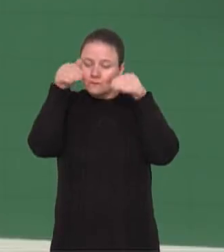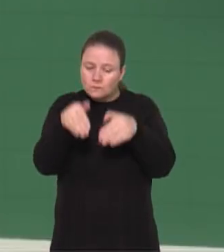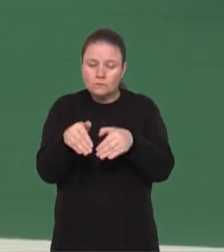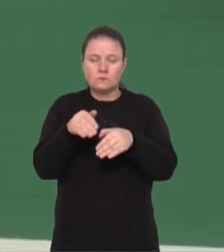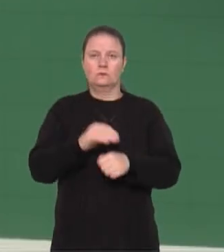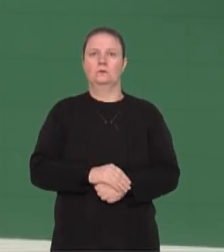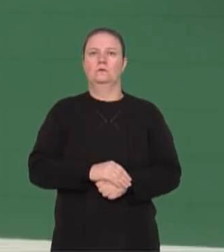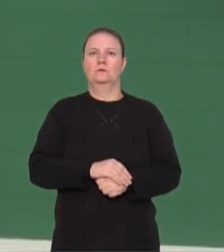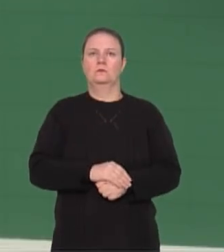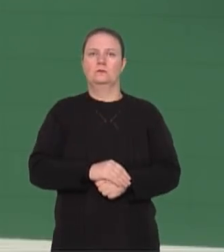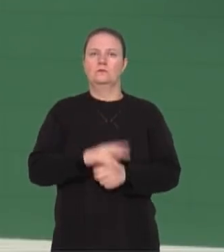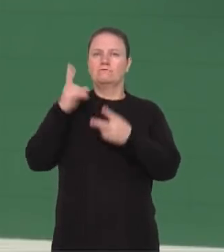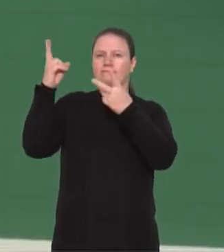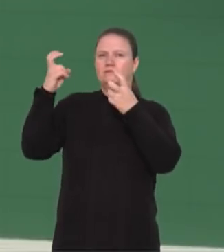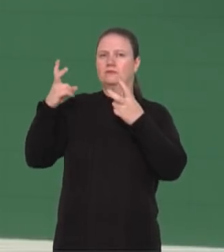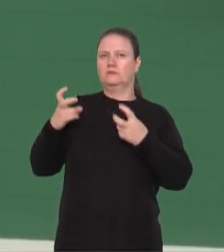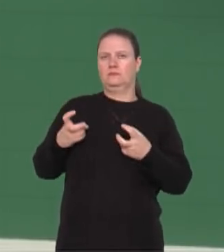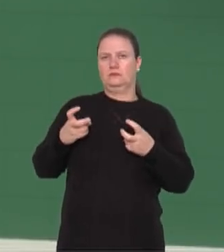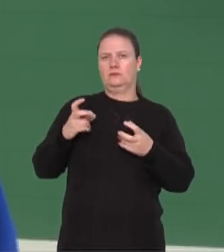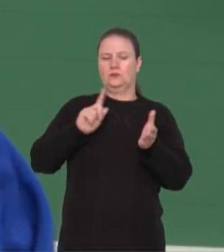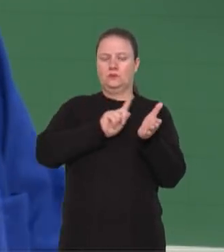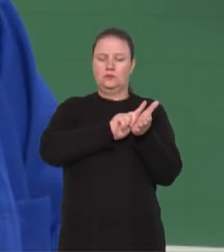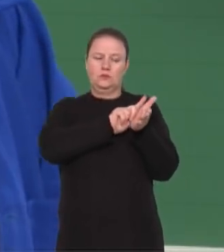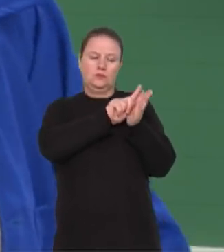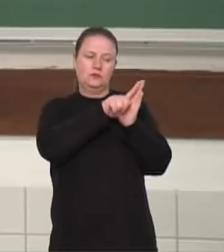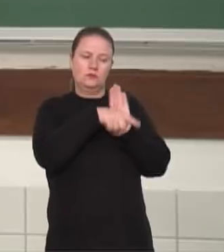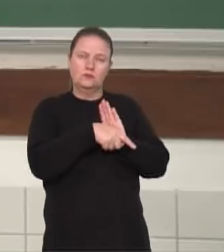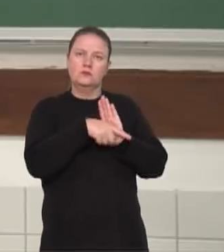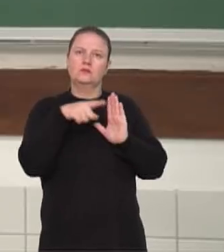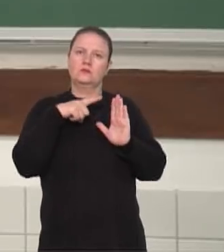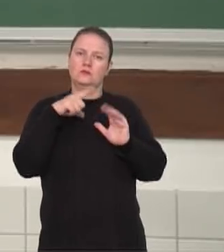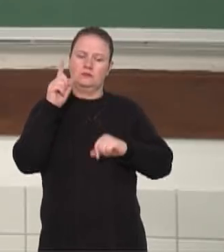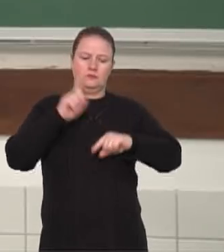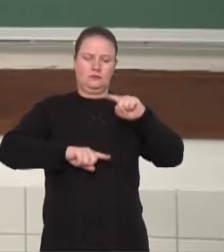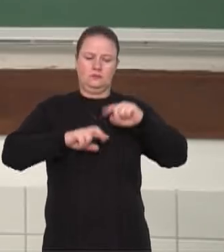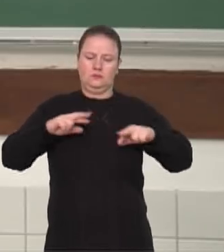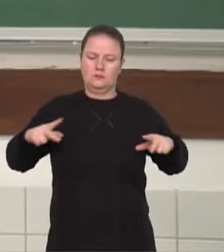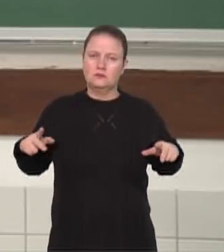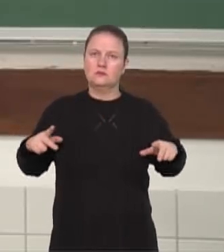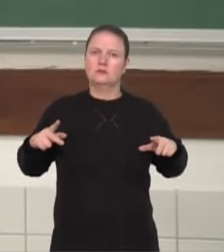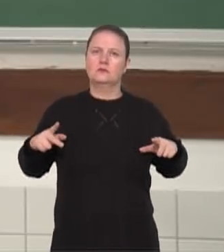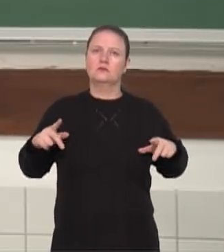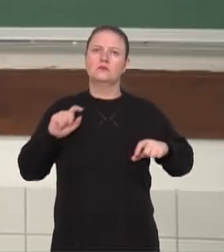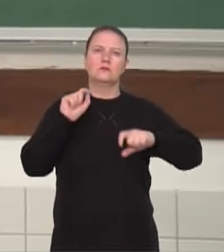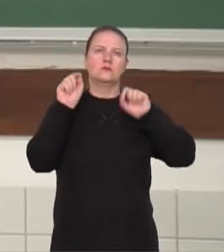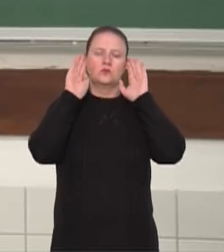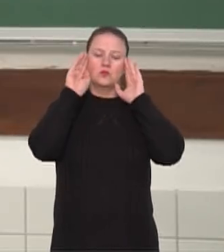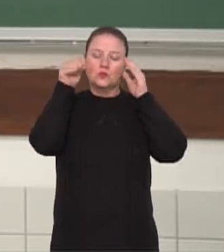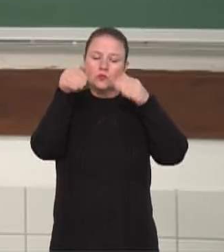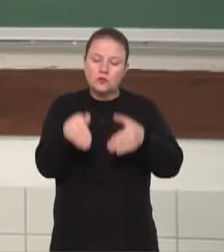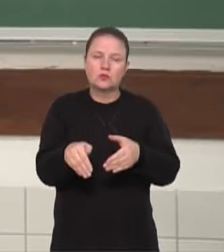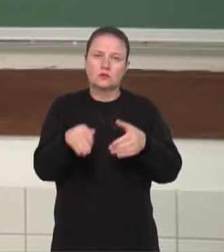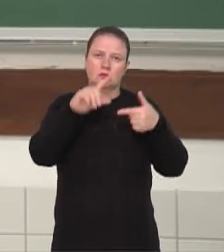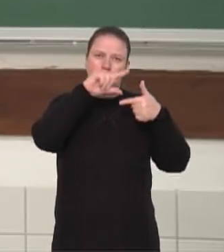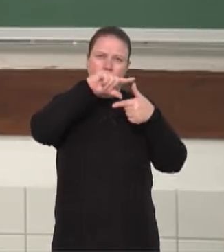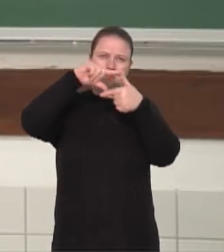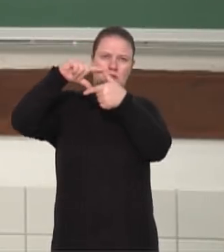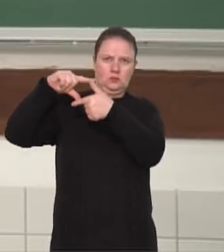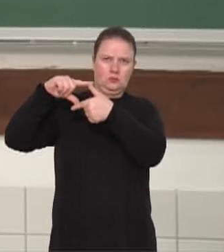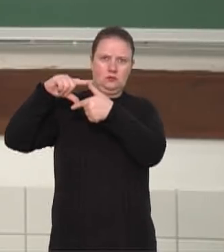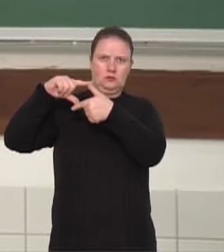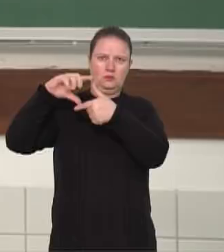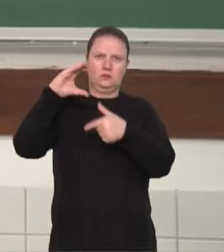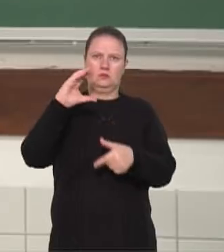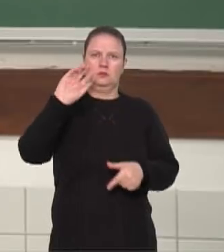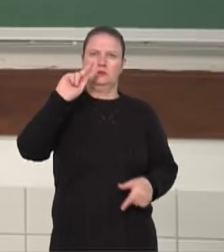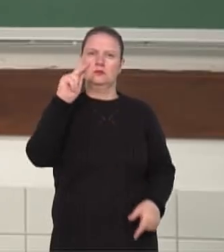conforme a gente vem vendo. Né? Todos os gêneros textuais têm alguns elementos da composição do gênero que são específicos a este gênero. Nesse